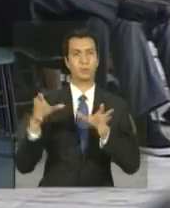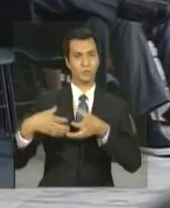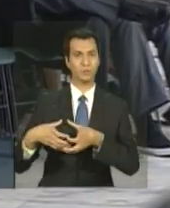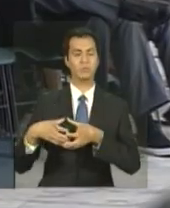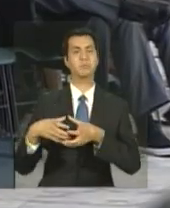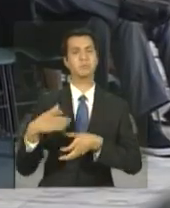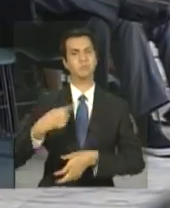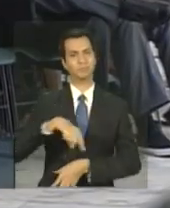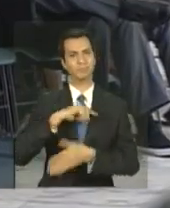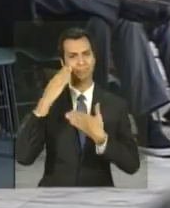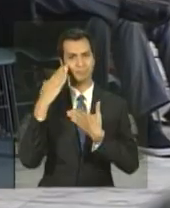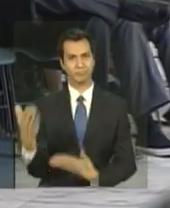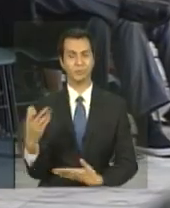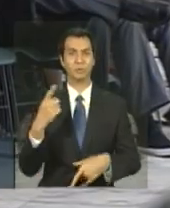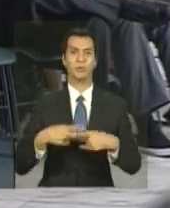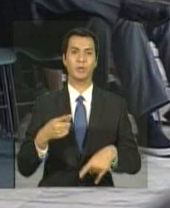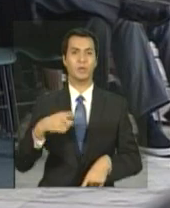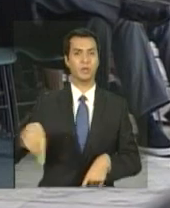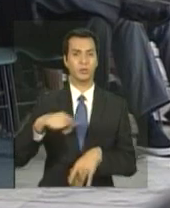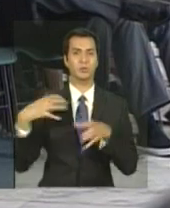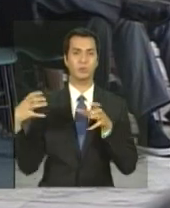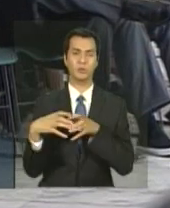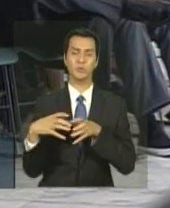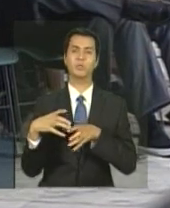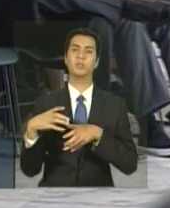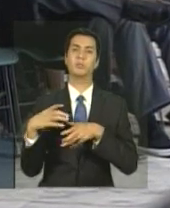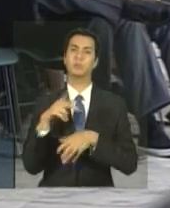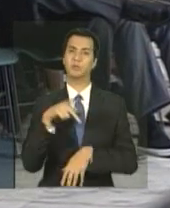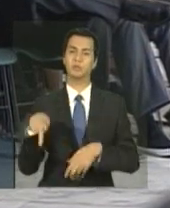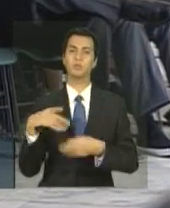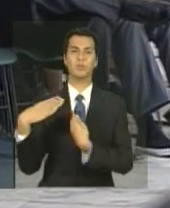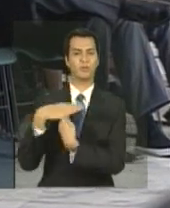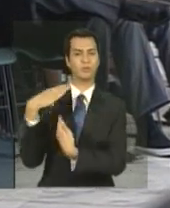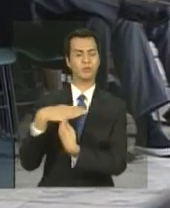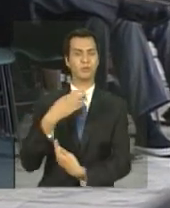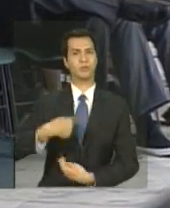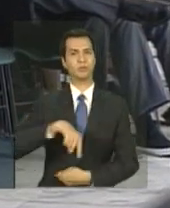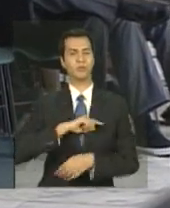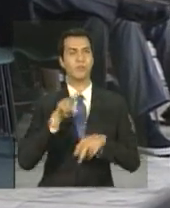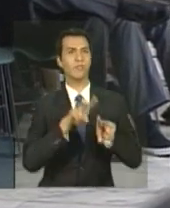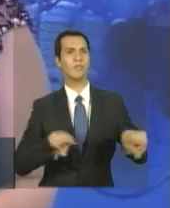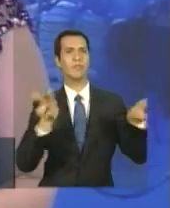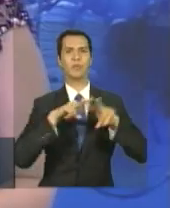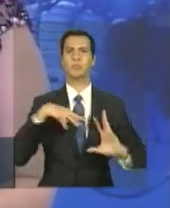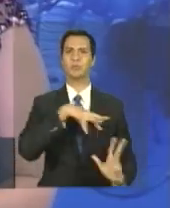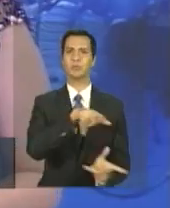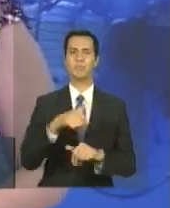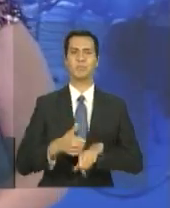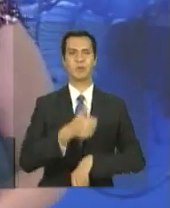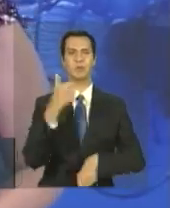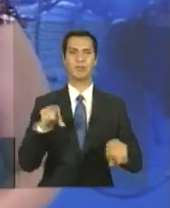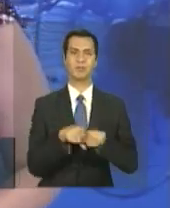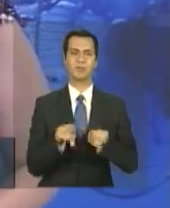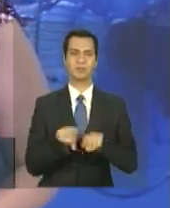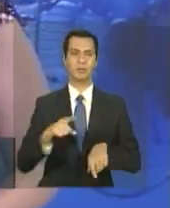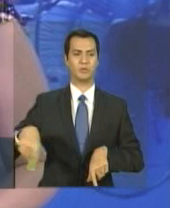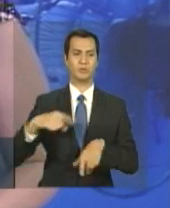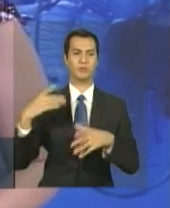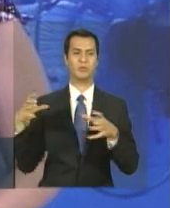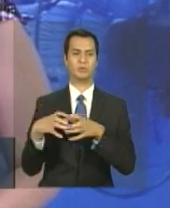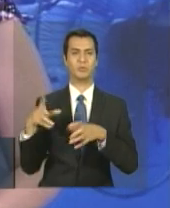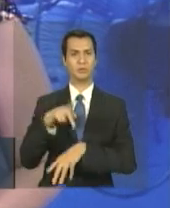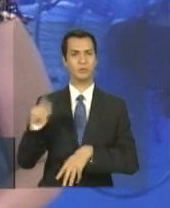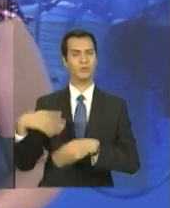que, com sua generosidade, nos ensinaram a ver melhor o mundo e acreditaram também no